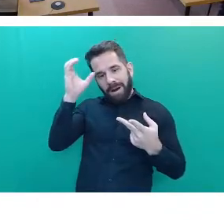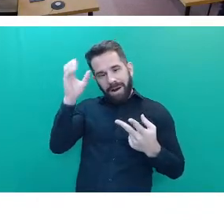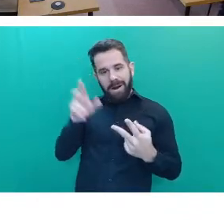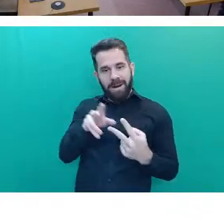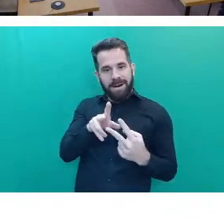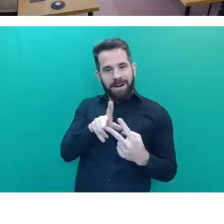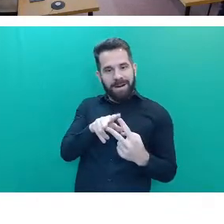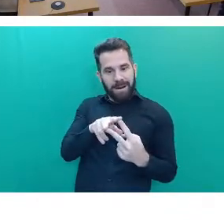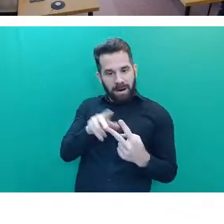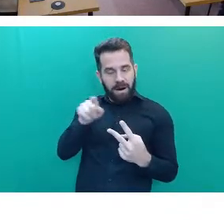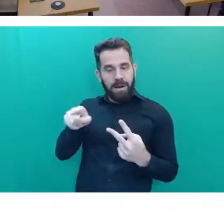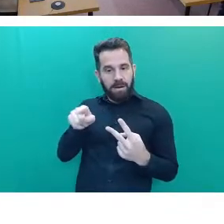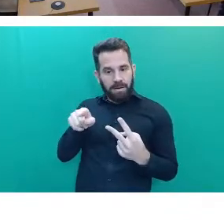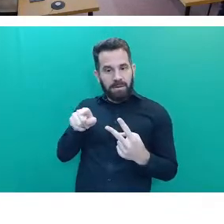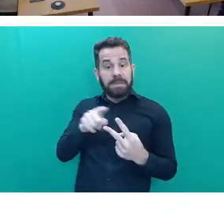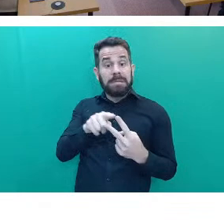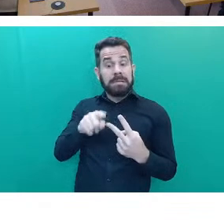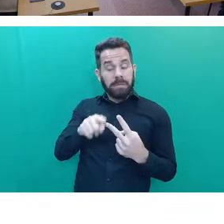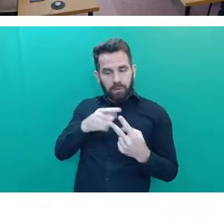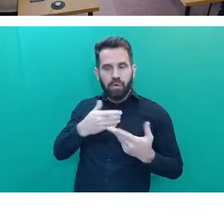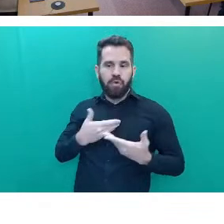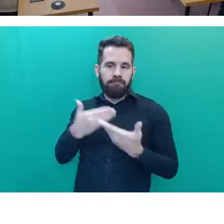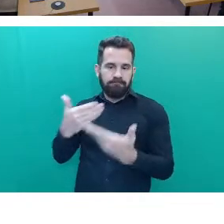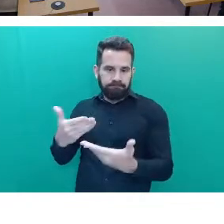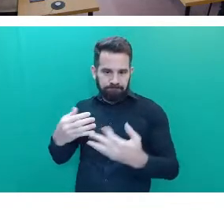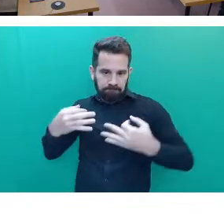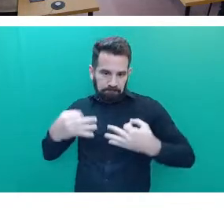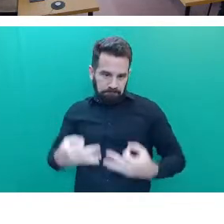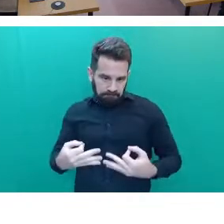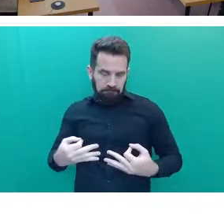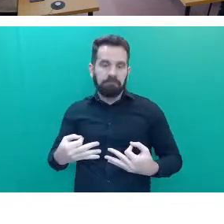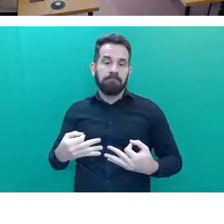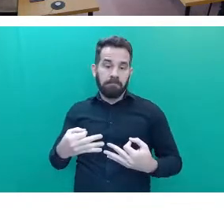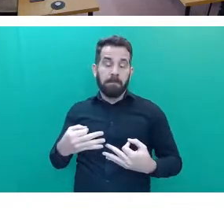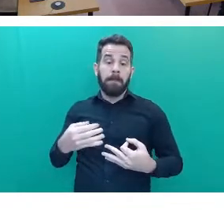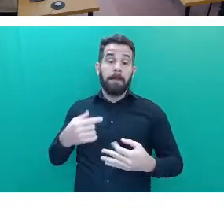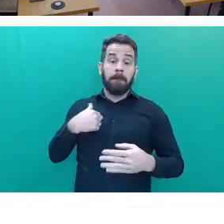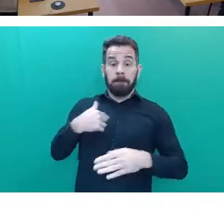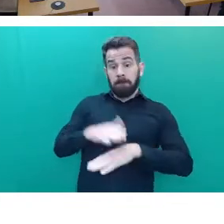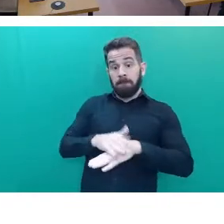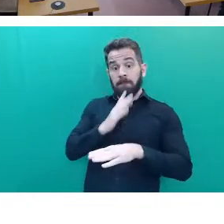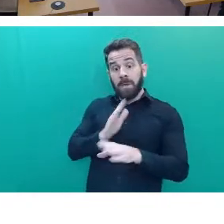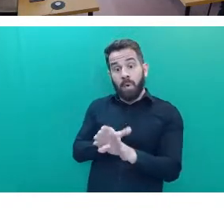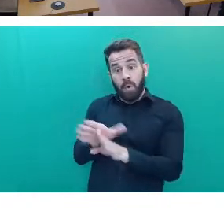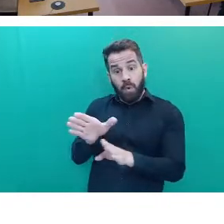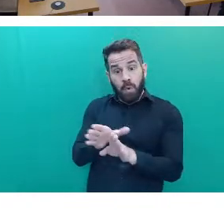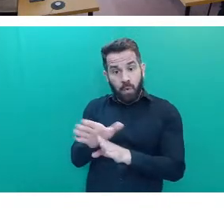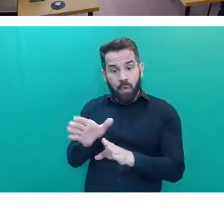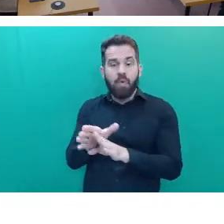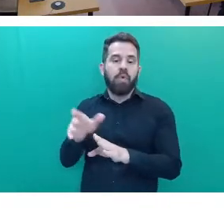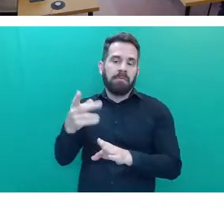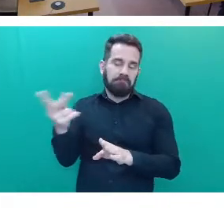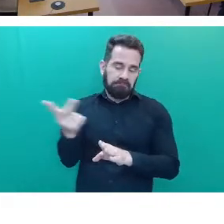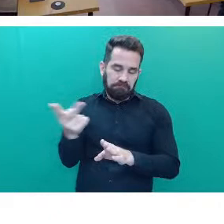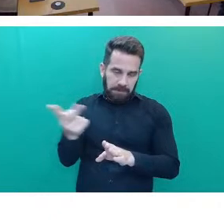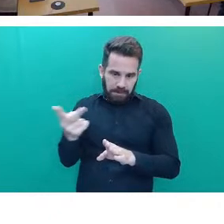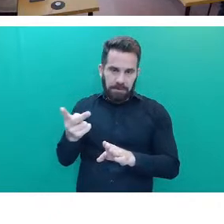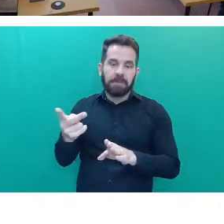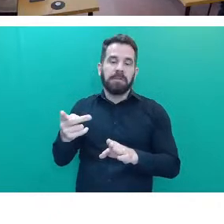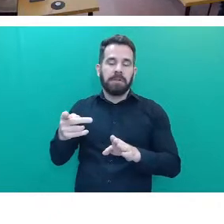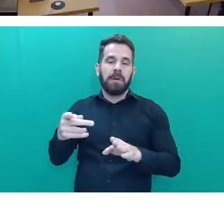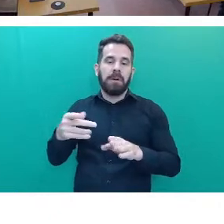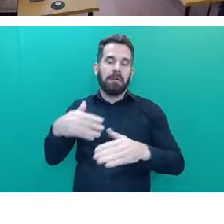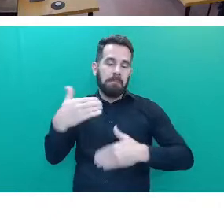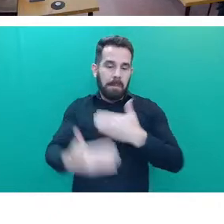professor Rodrigues pela orientação e pelo convite, né, para essa banca